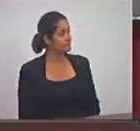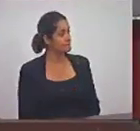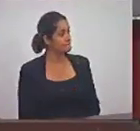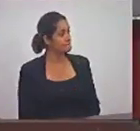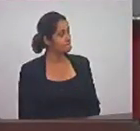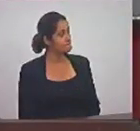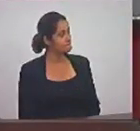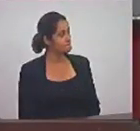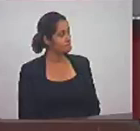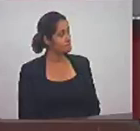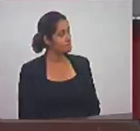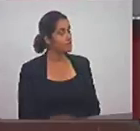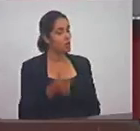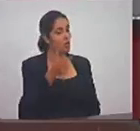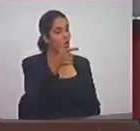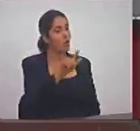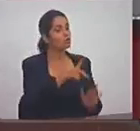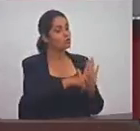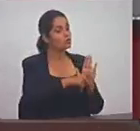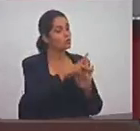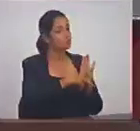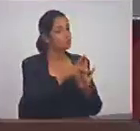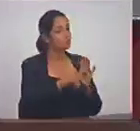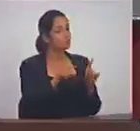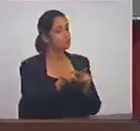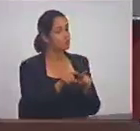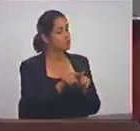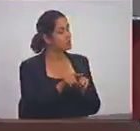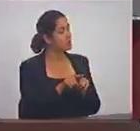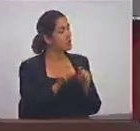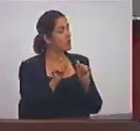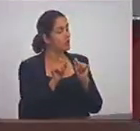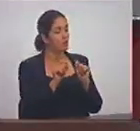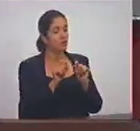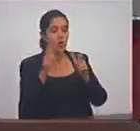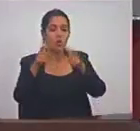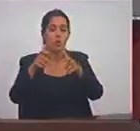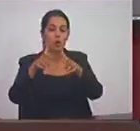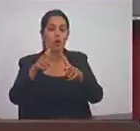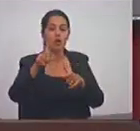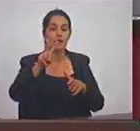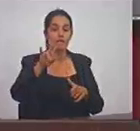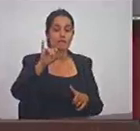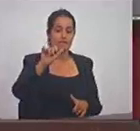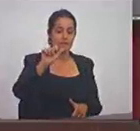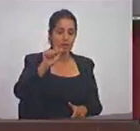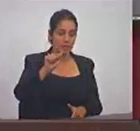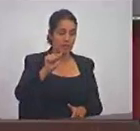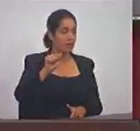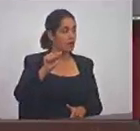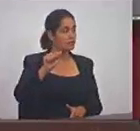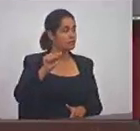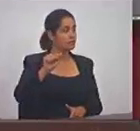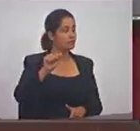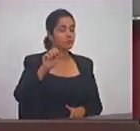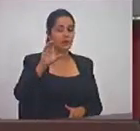também falou, que o Silvão é uma luta já constante do Silvão também, a questão da Vila Carvalho, Silvão. É que o Dado teve uma reunião com a